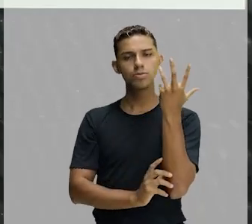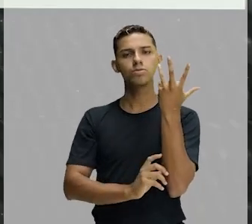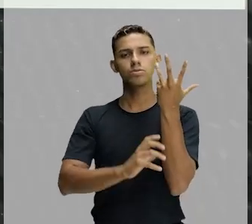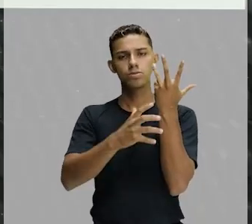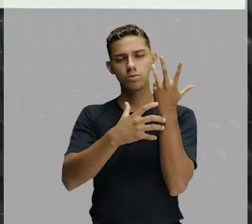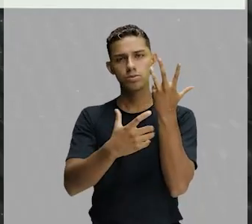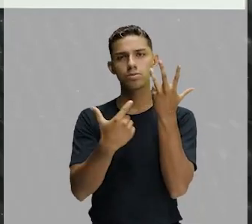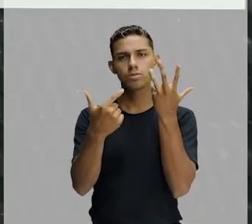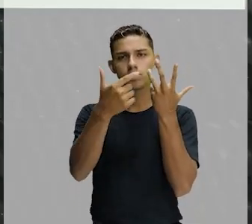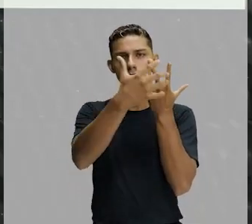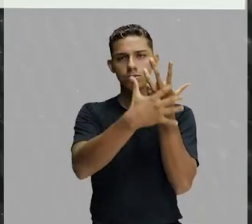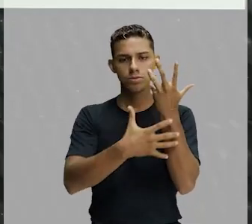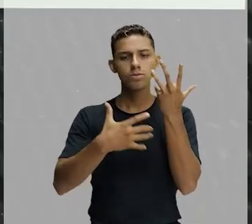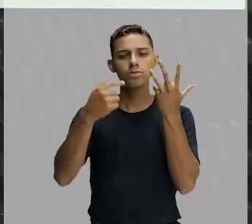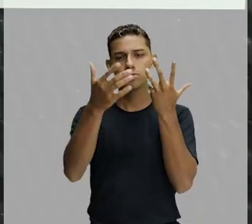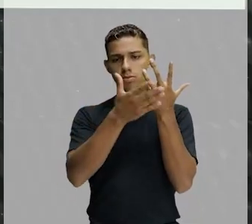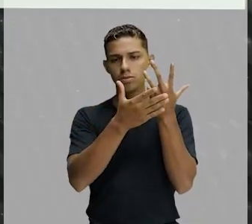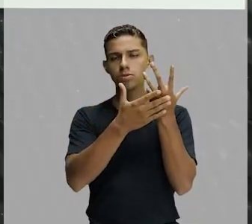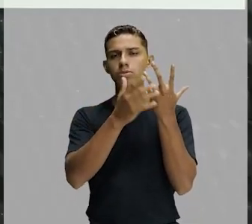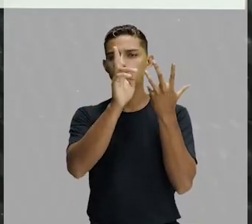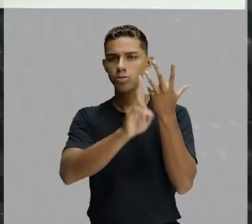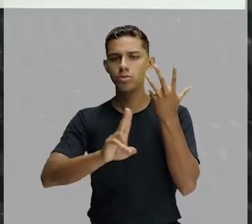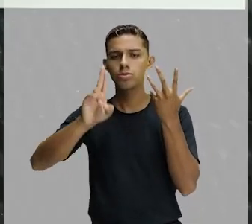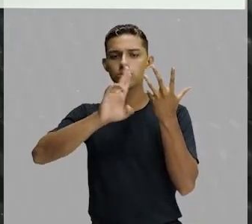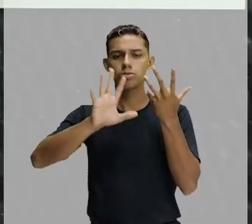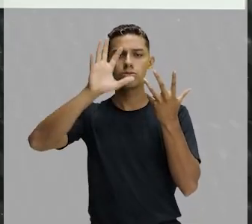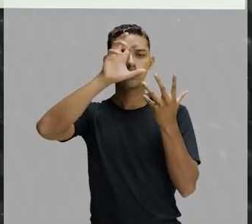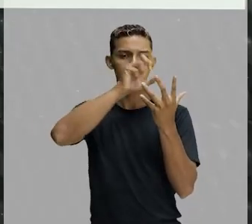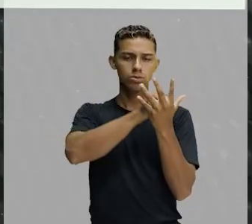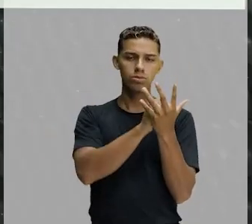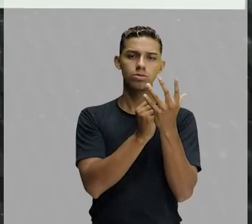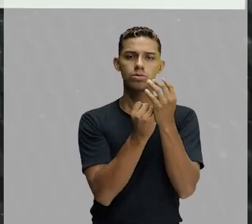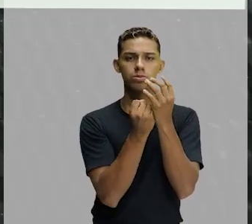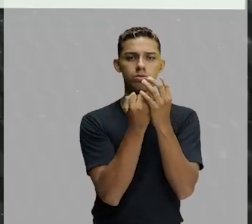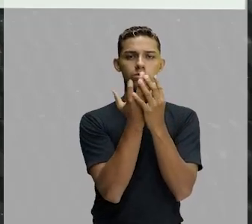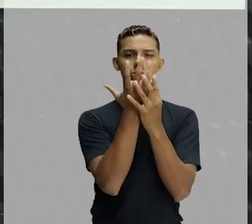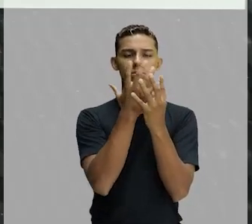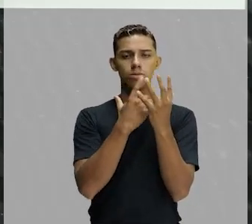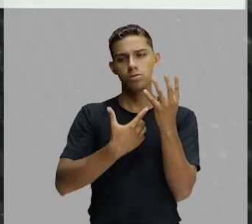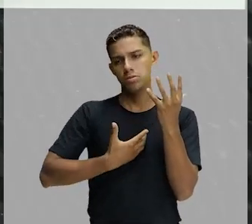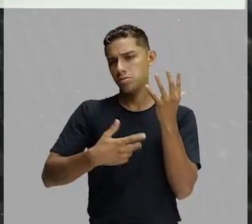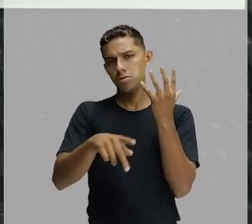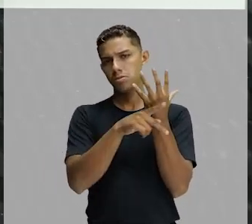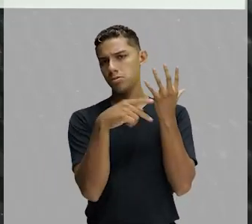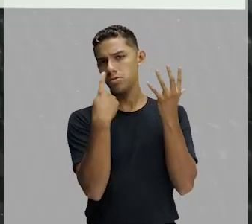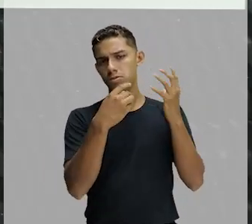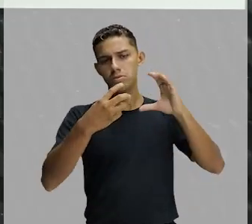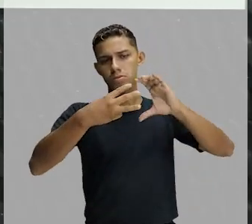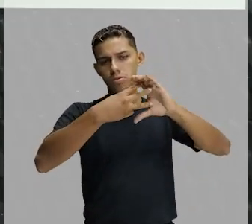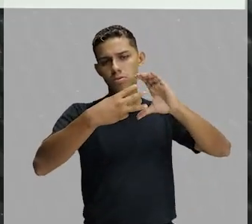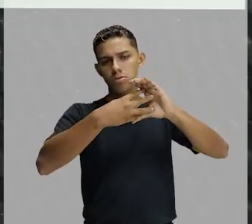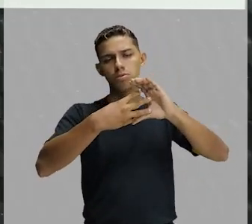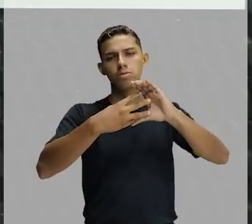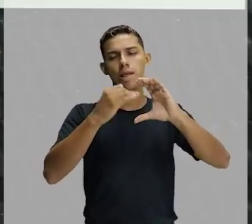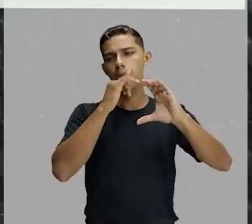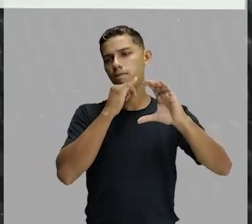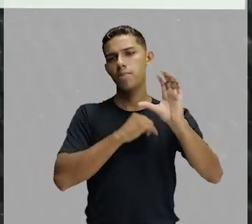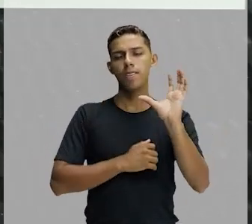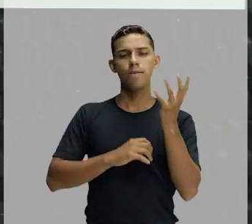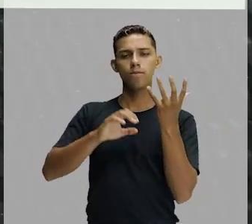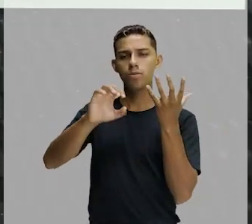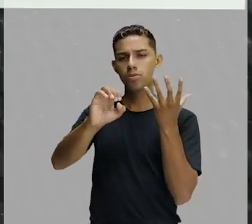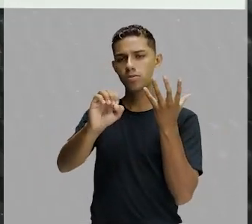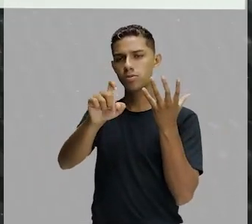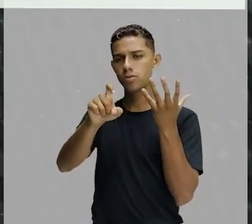produzir durante a fotossíntese, ela também pode utilizá-lo para promover a respiração celular. Onde o